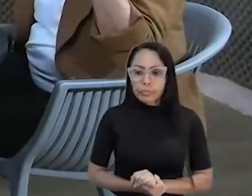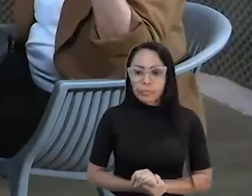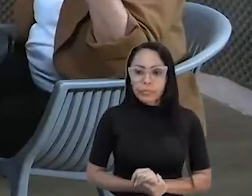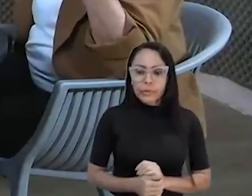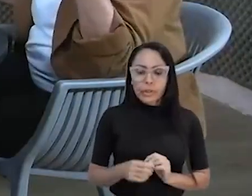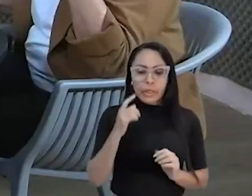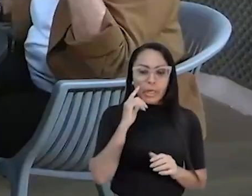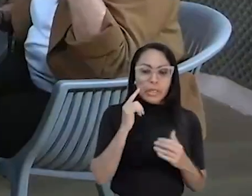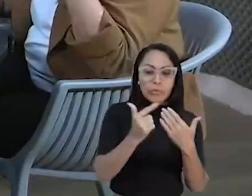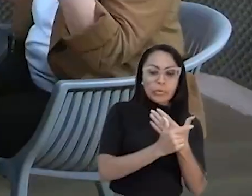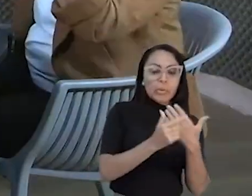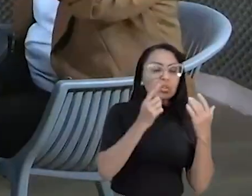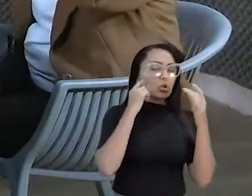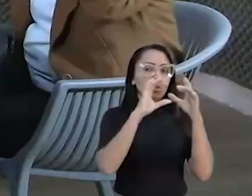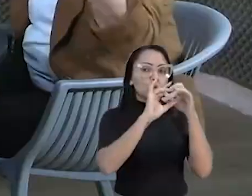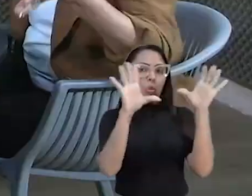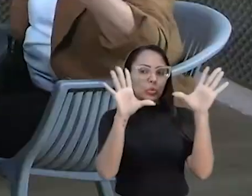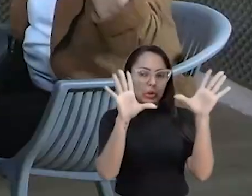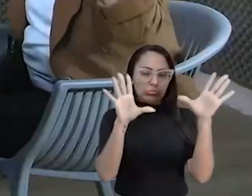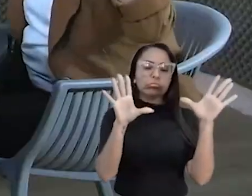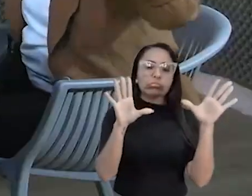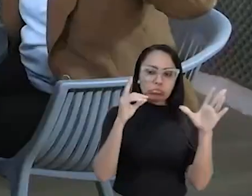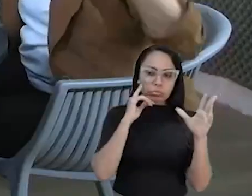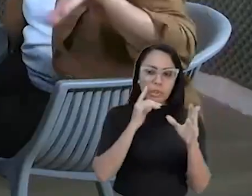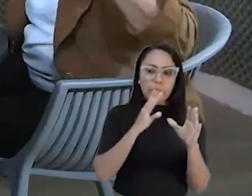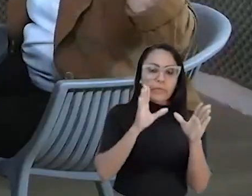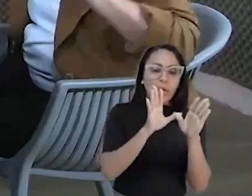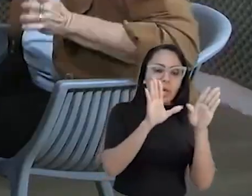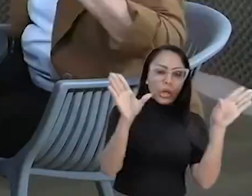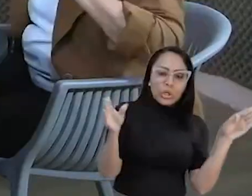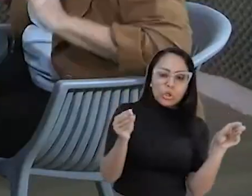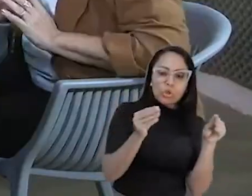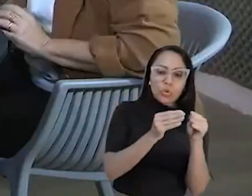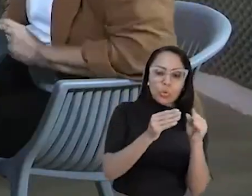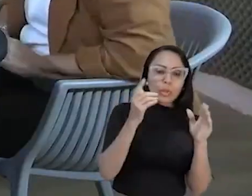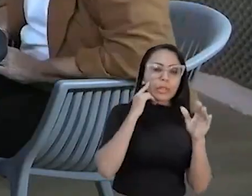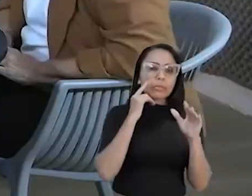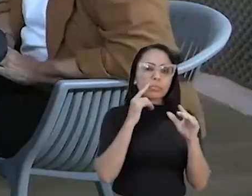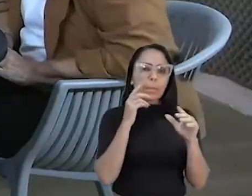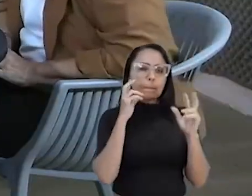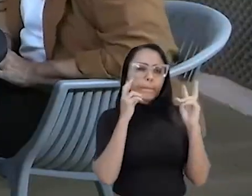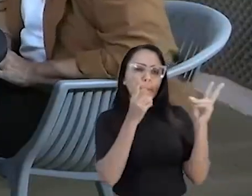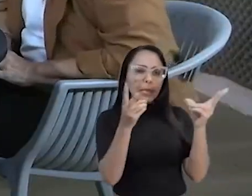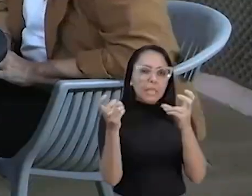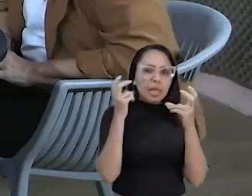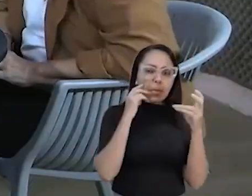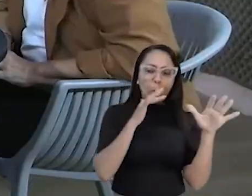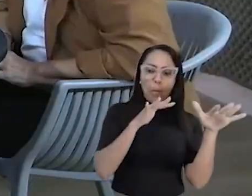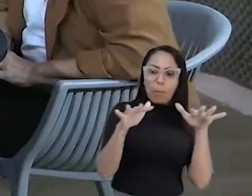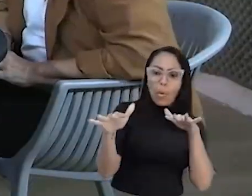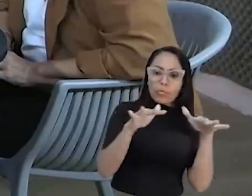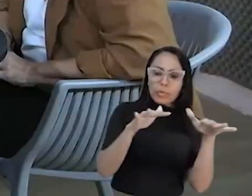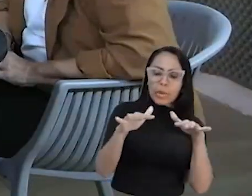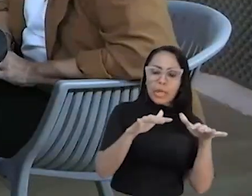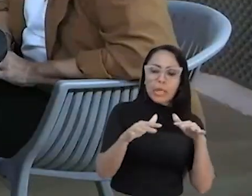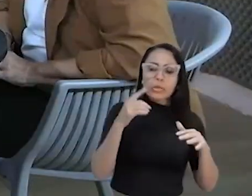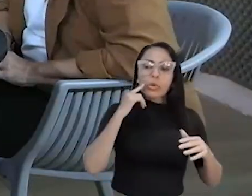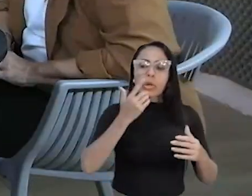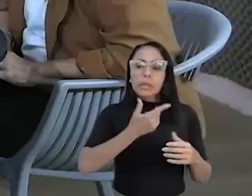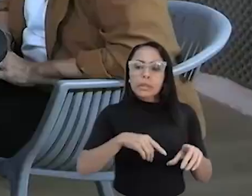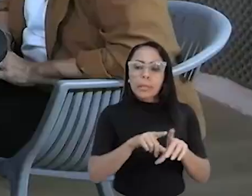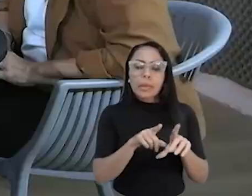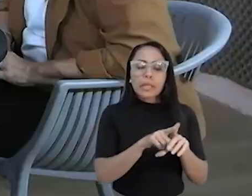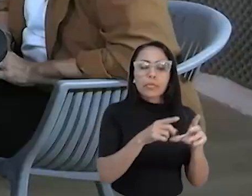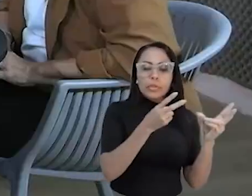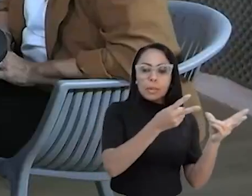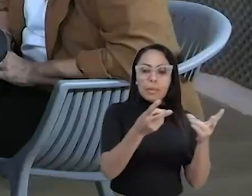é solta. É livre, É. não ficou E colocado, juntos eles justificado. dão um movimento, né? Se você notar na tela, você percebe